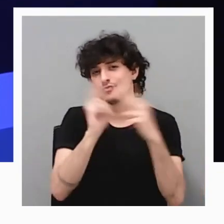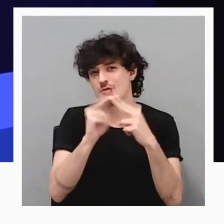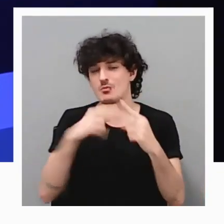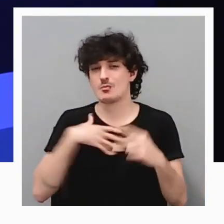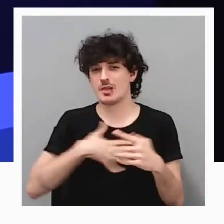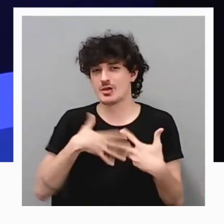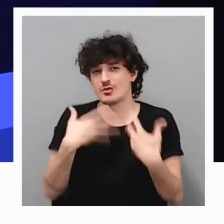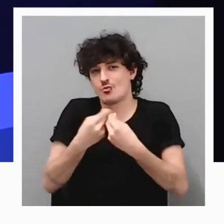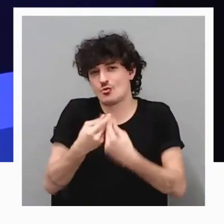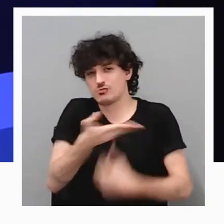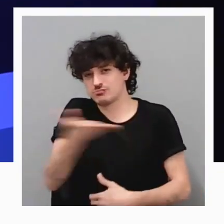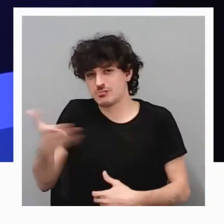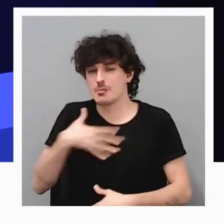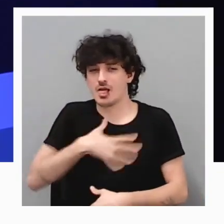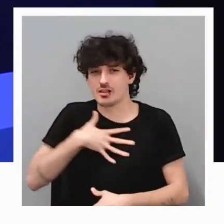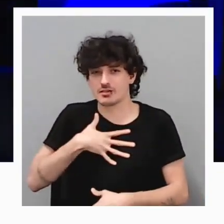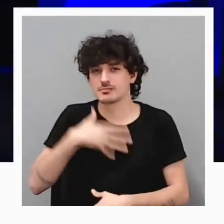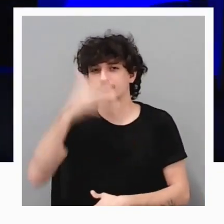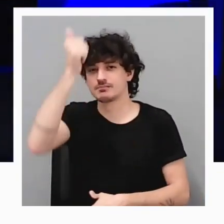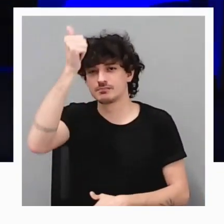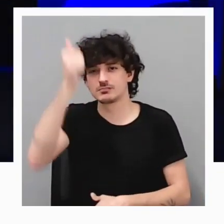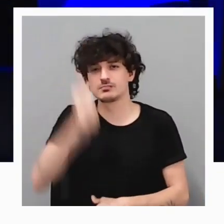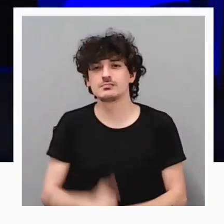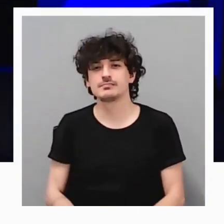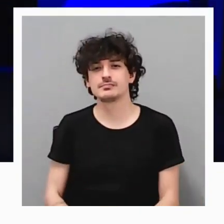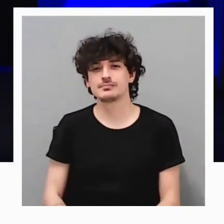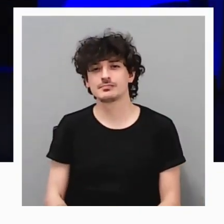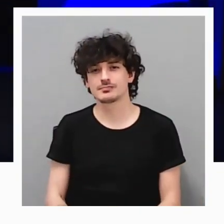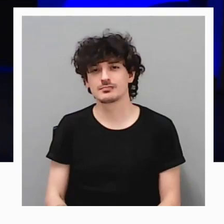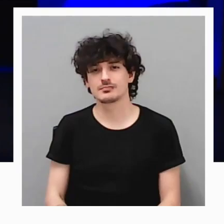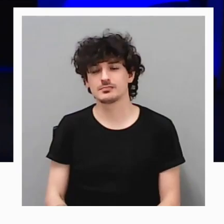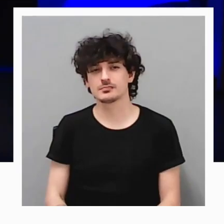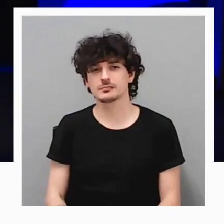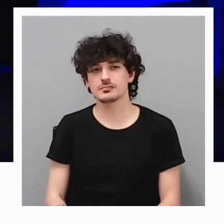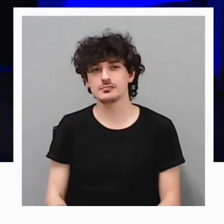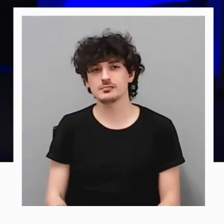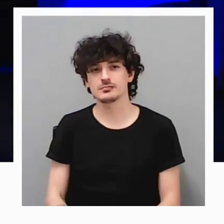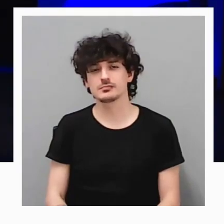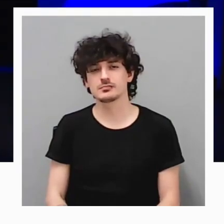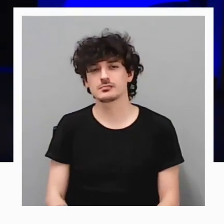vosotros.